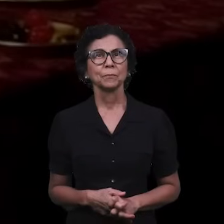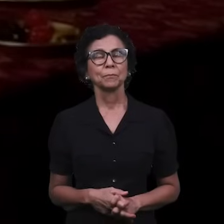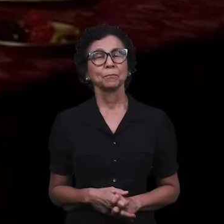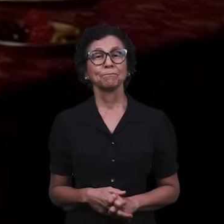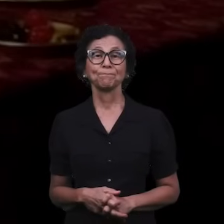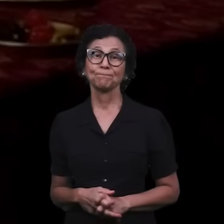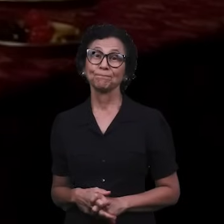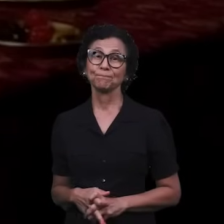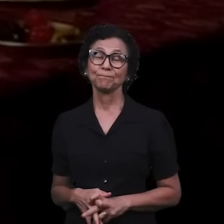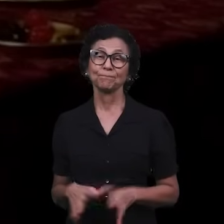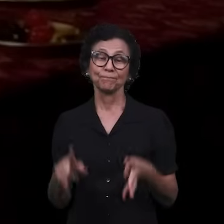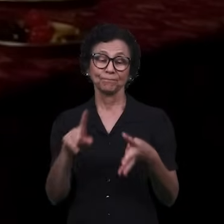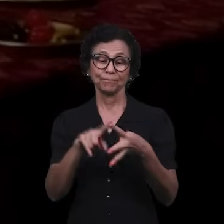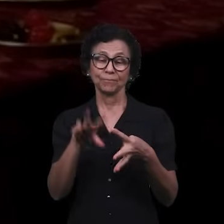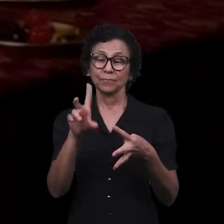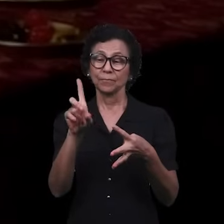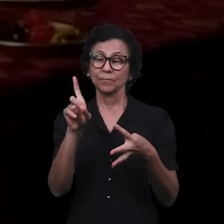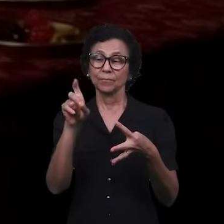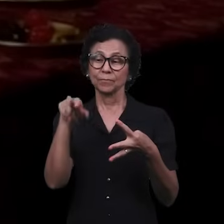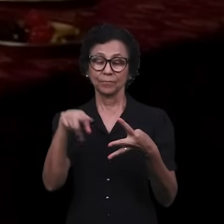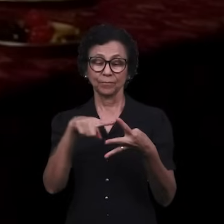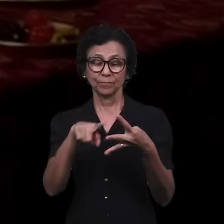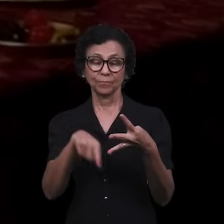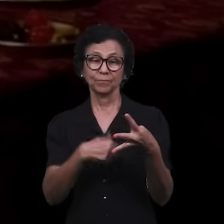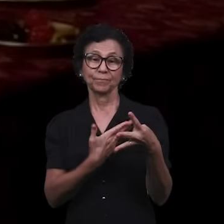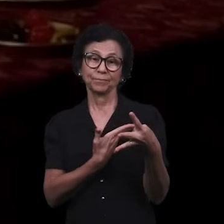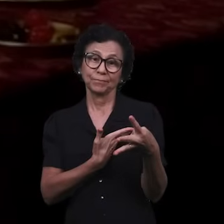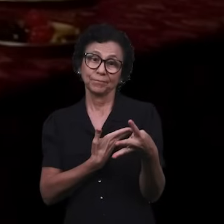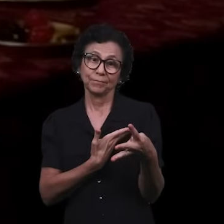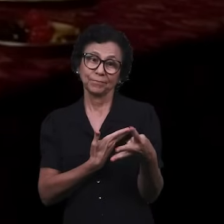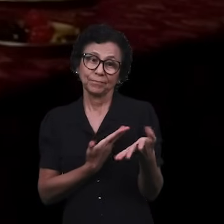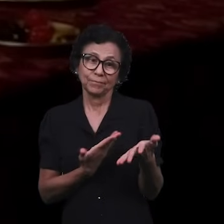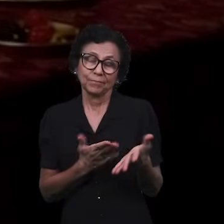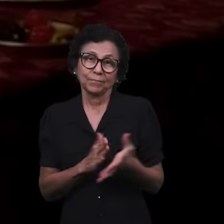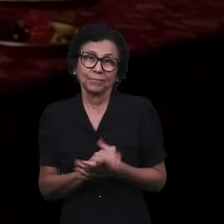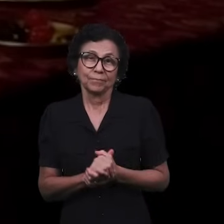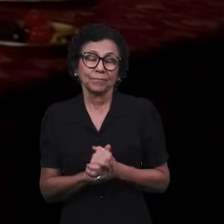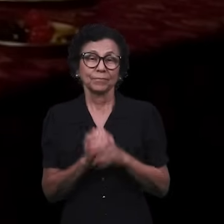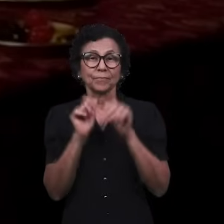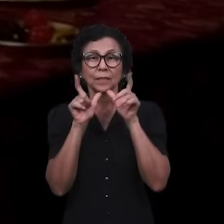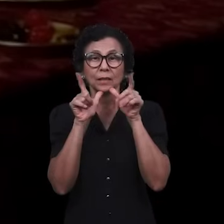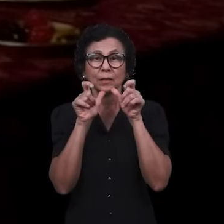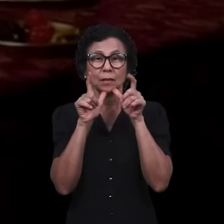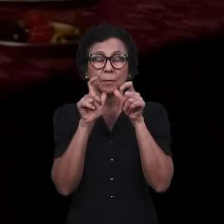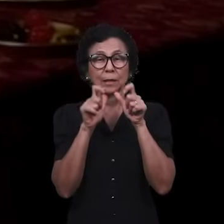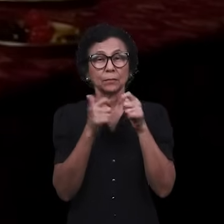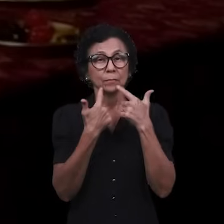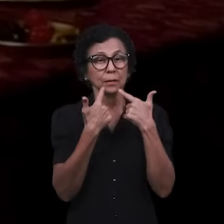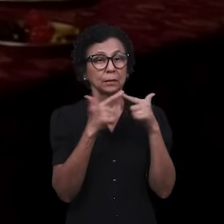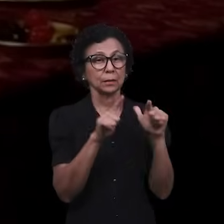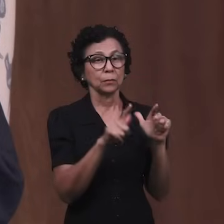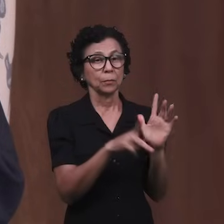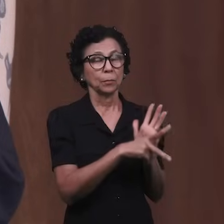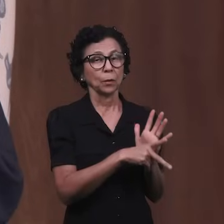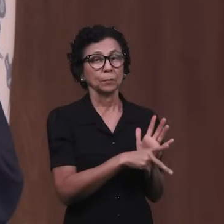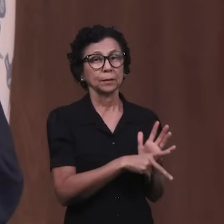Em Daniel 1:4, né? A expressão língua dos caldeus era o